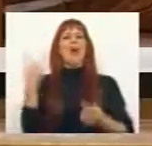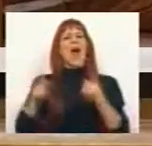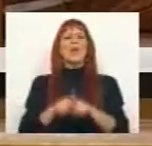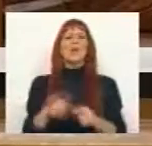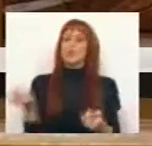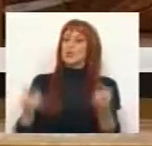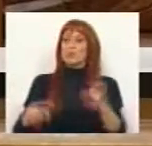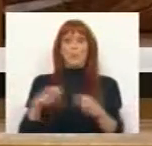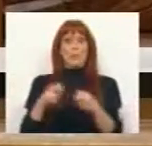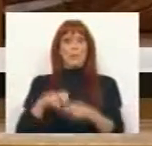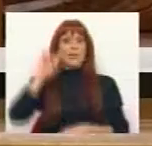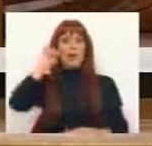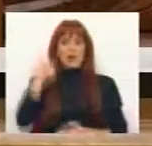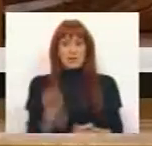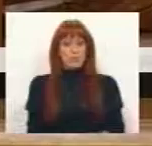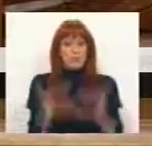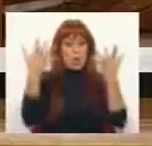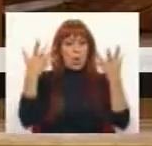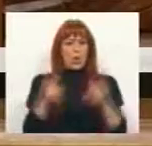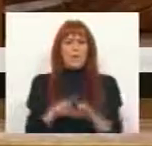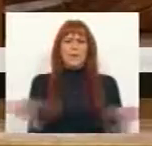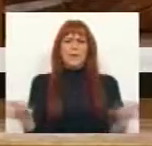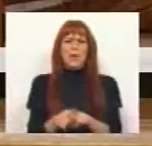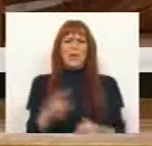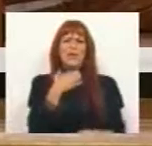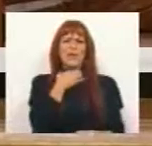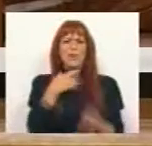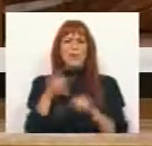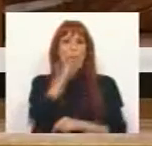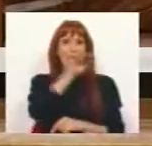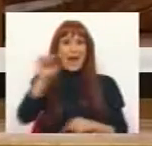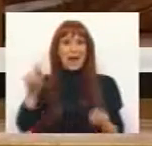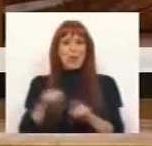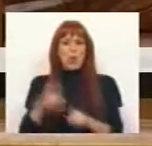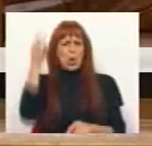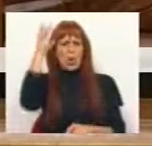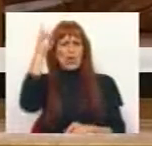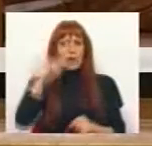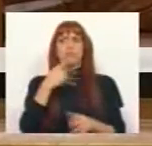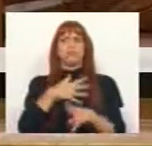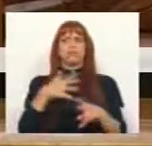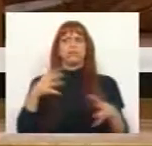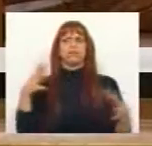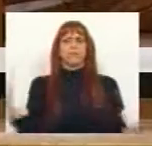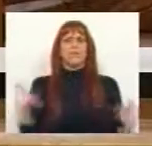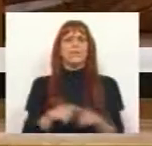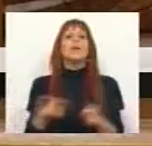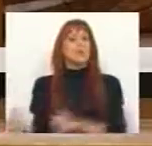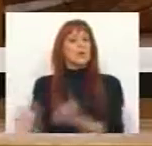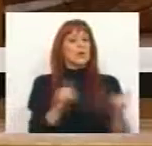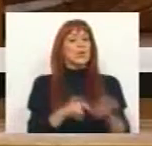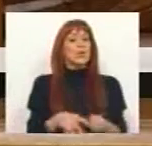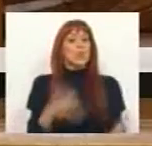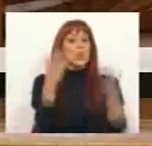alguns dos acontecimentos da crise que se instalou, como seja a falência de bancos ou as fraudes em larga escala. Por outro lado,